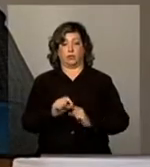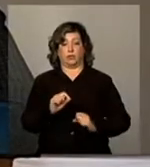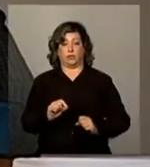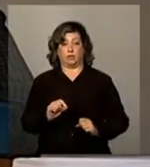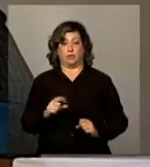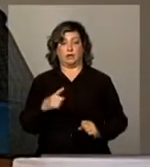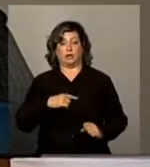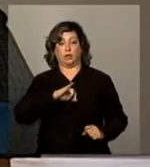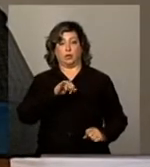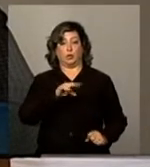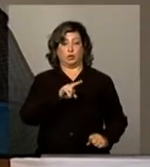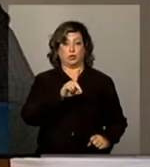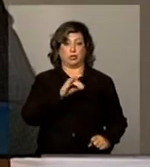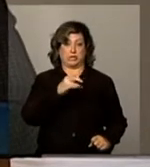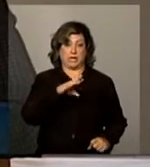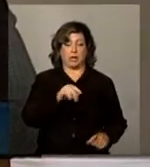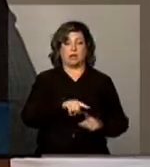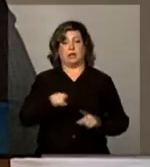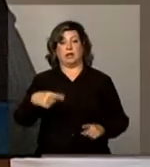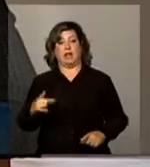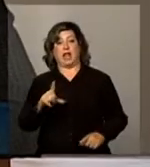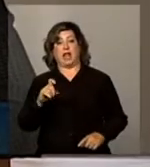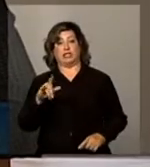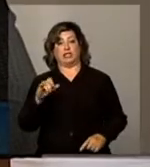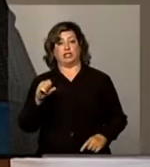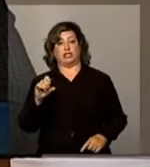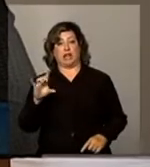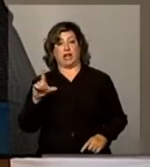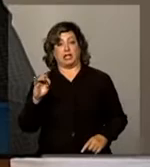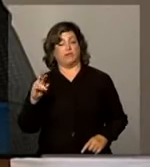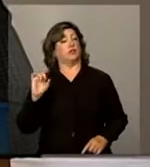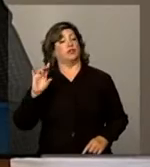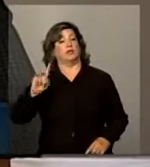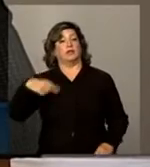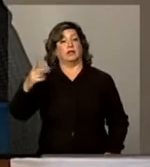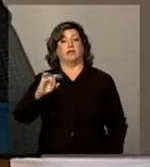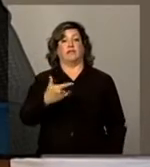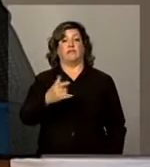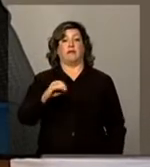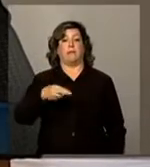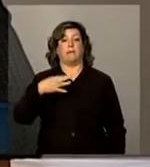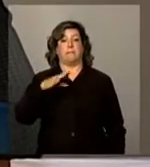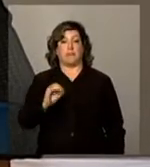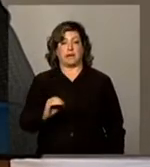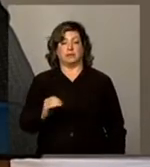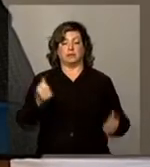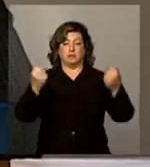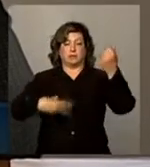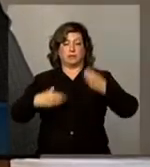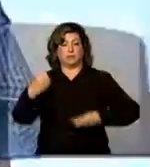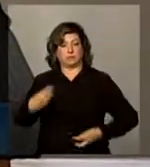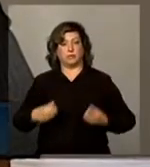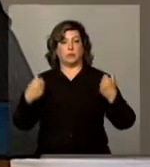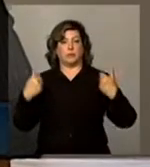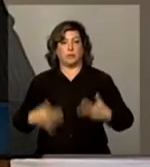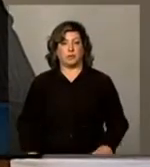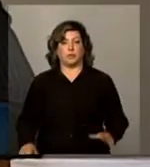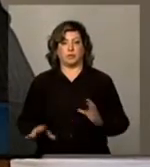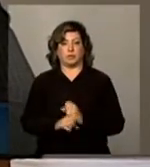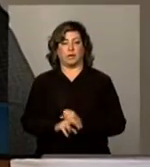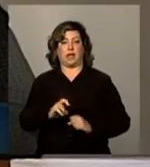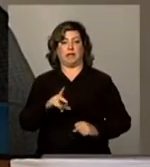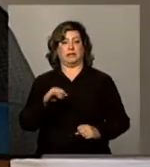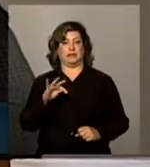atinge judiciário e legislativo só no dia 20 de março, no nosso primeiro relatório de receita e despesa. Então, essa vai dar uma